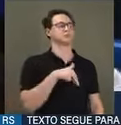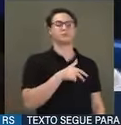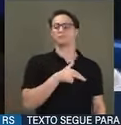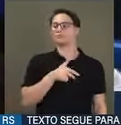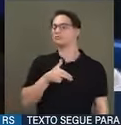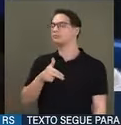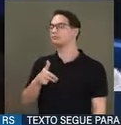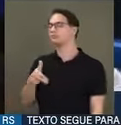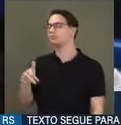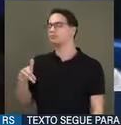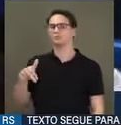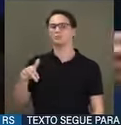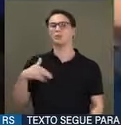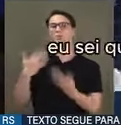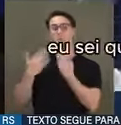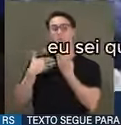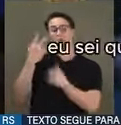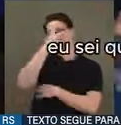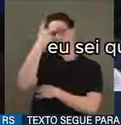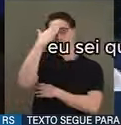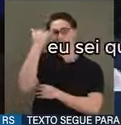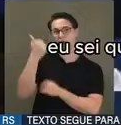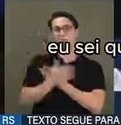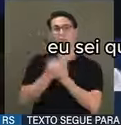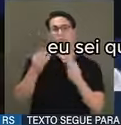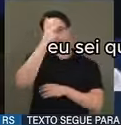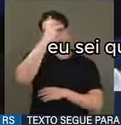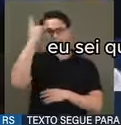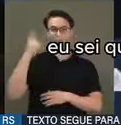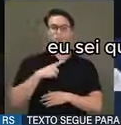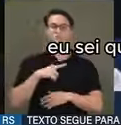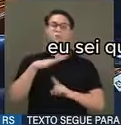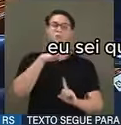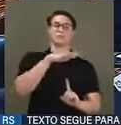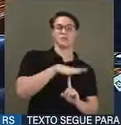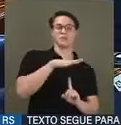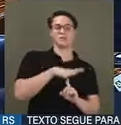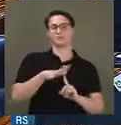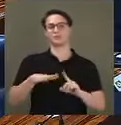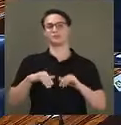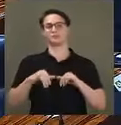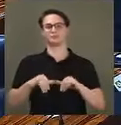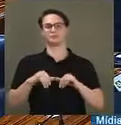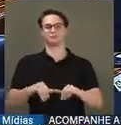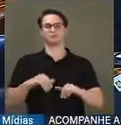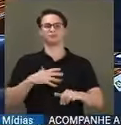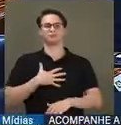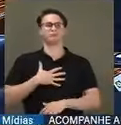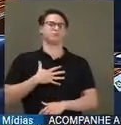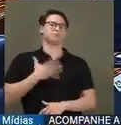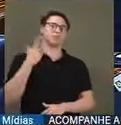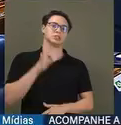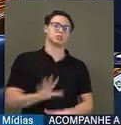Senador Wilder, converso com as pessoas e eu sei que muitos aqui também, nas feiras, nos mercados, a indignação é